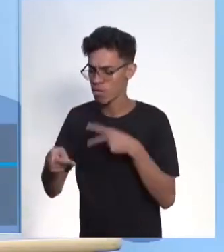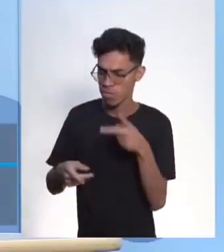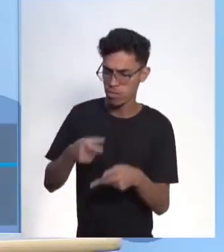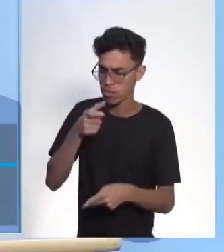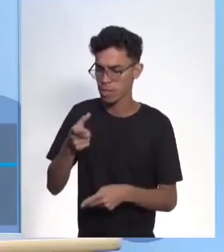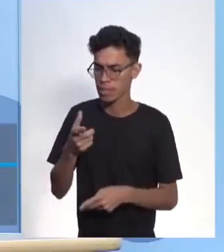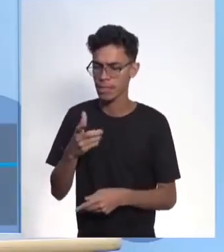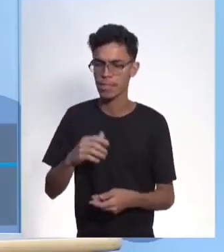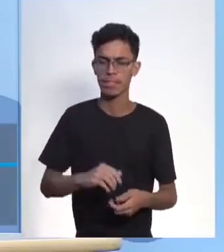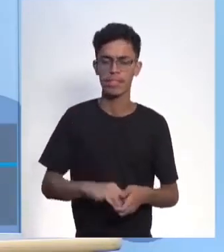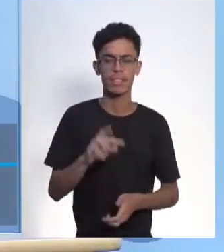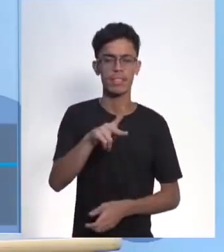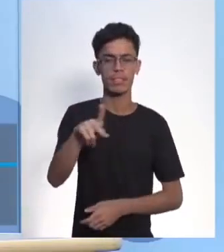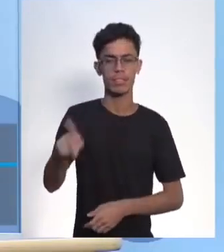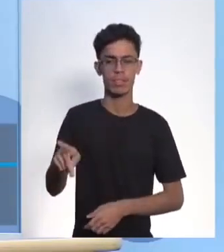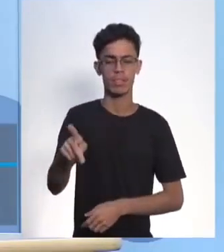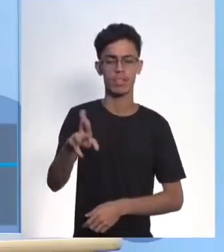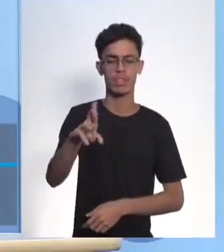a Pro